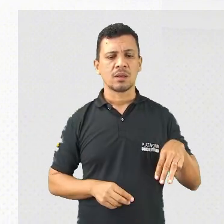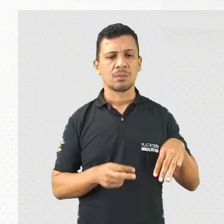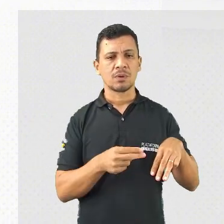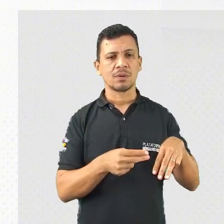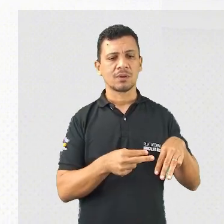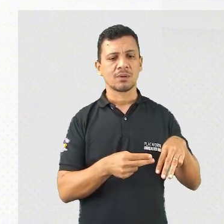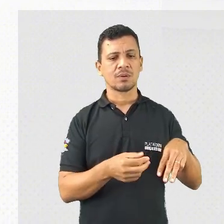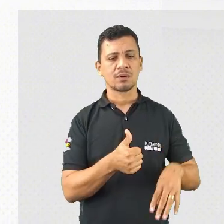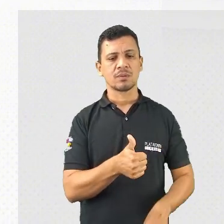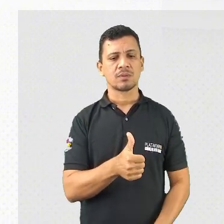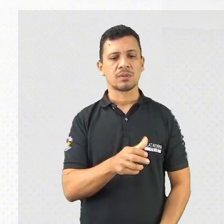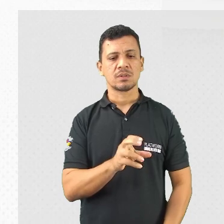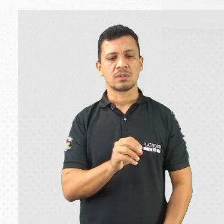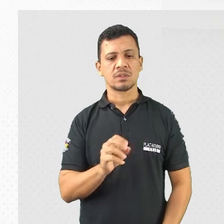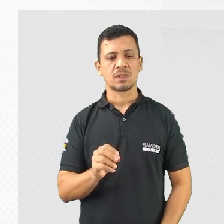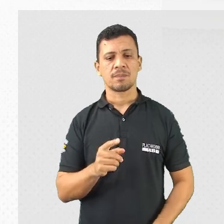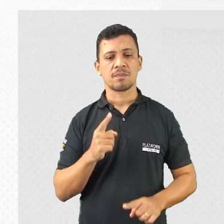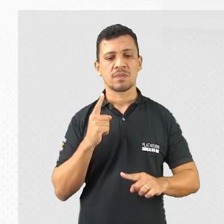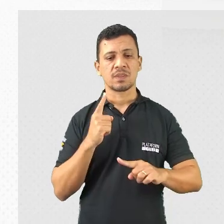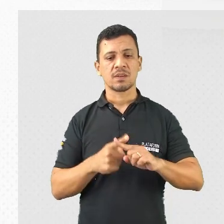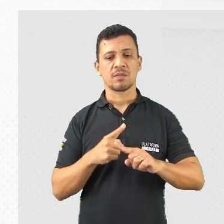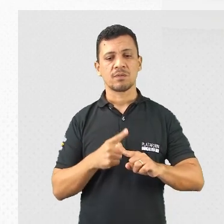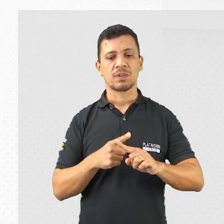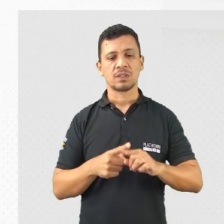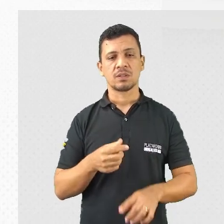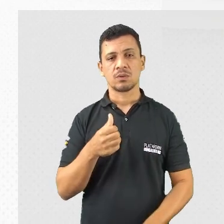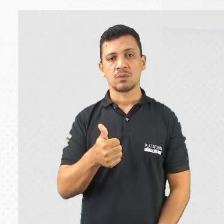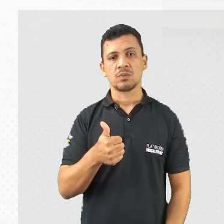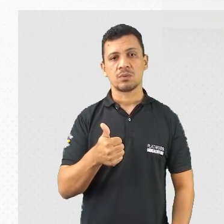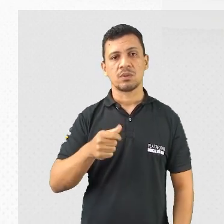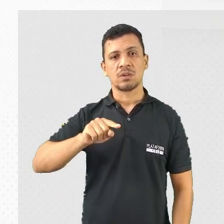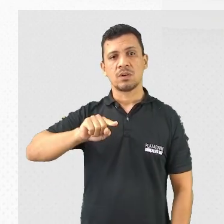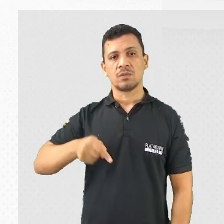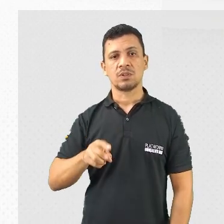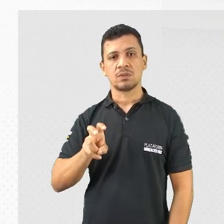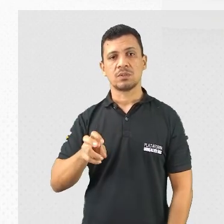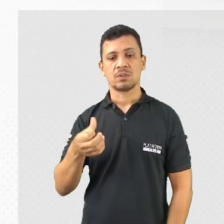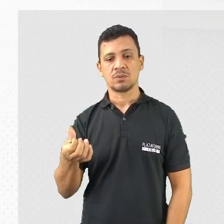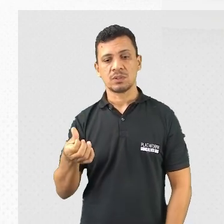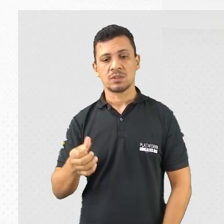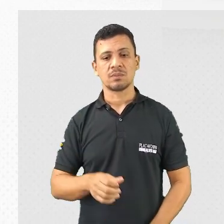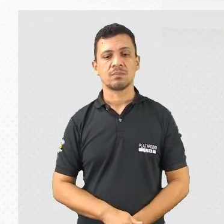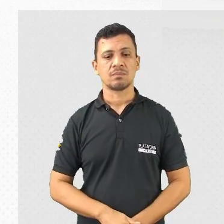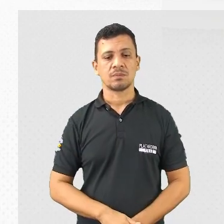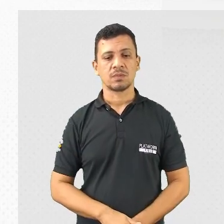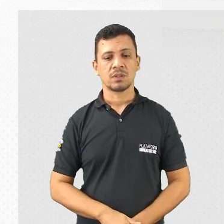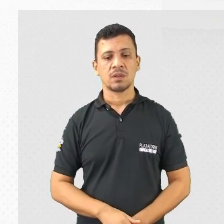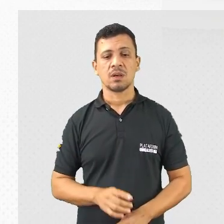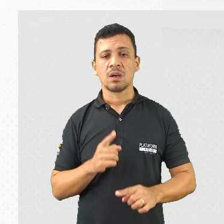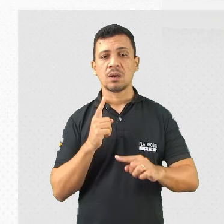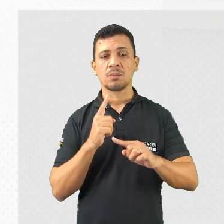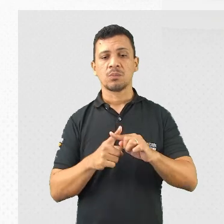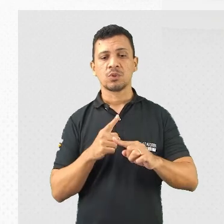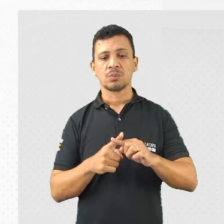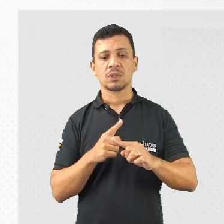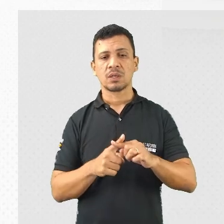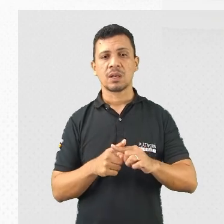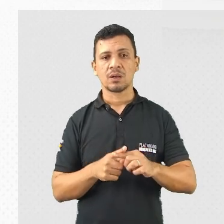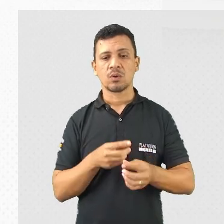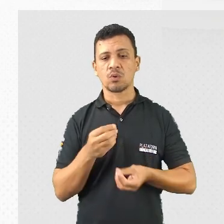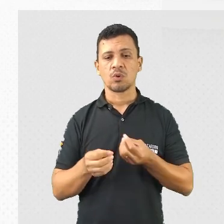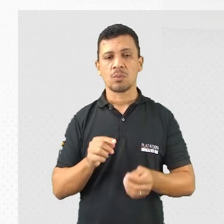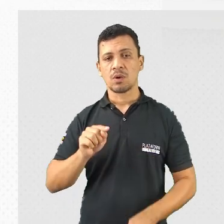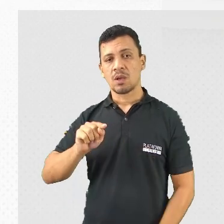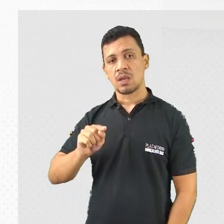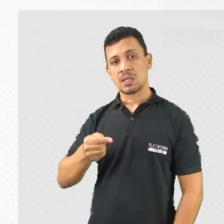100 vezes esse 1,56 A multiplicação por 100, basta você correr a